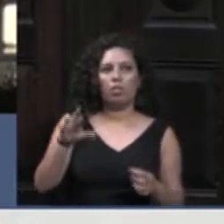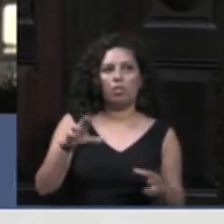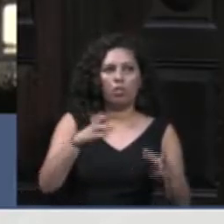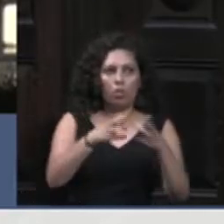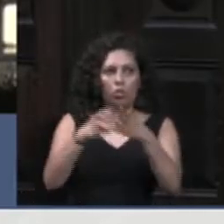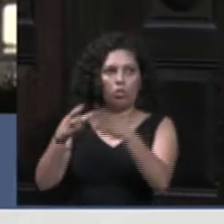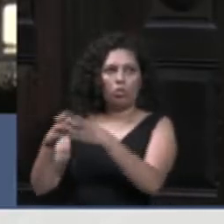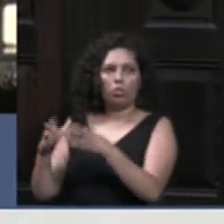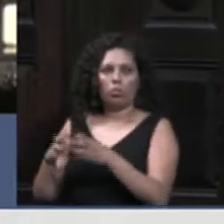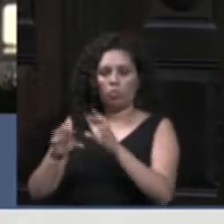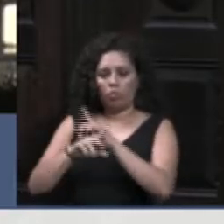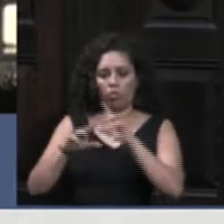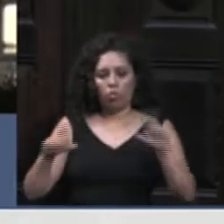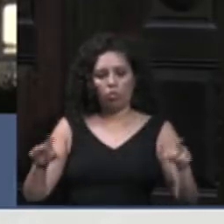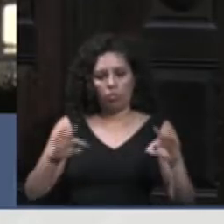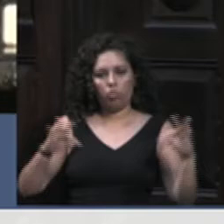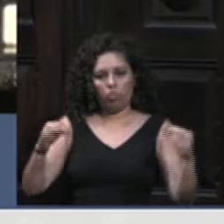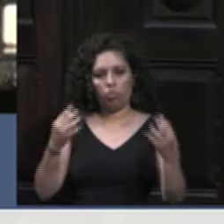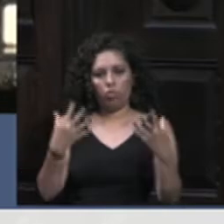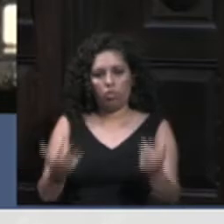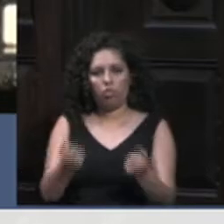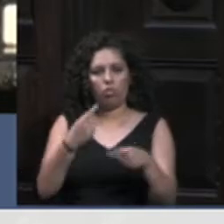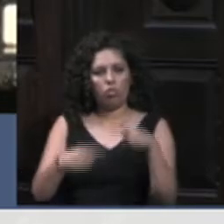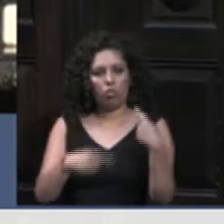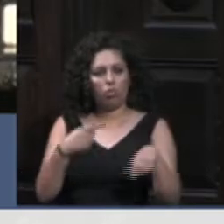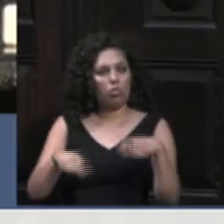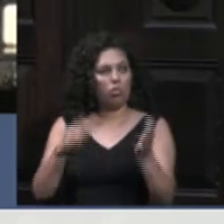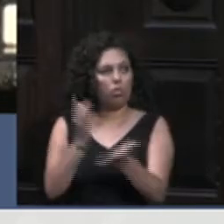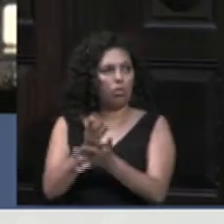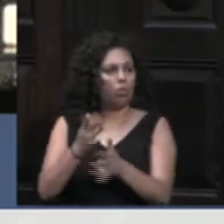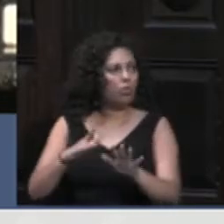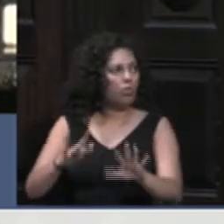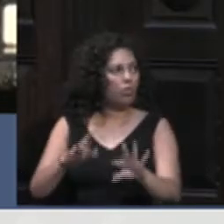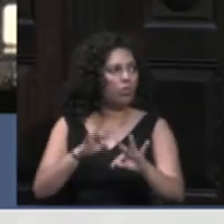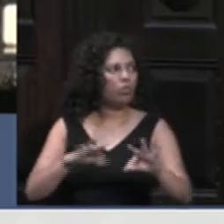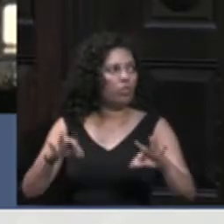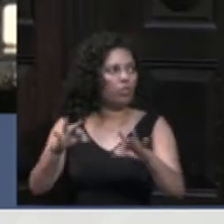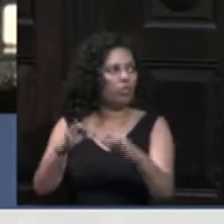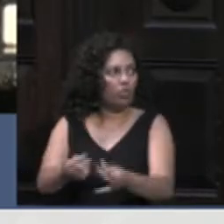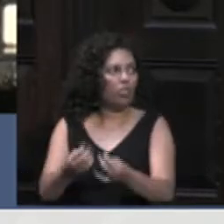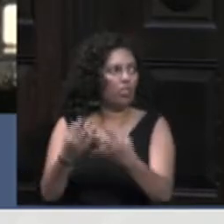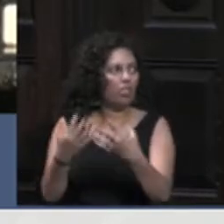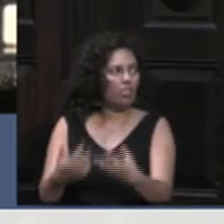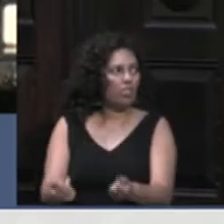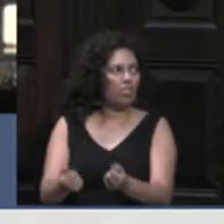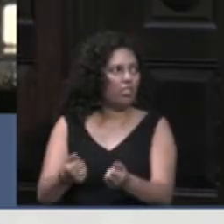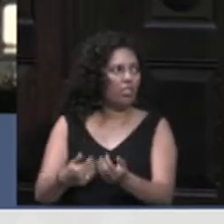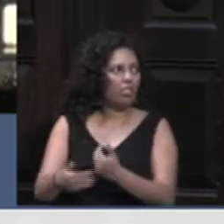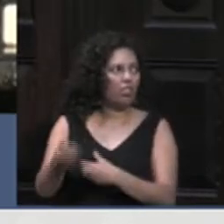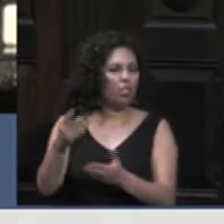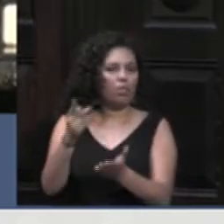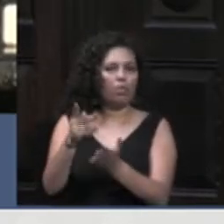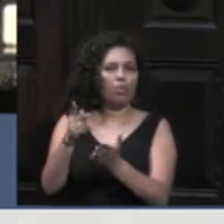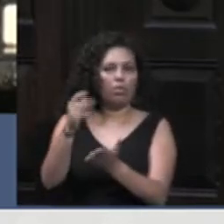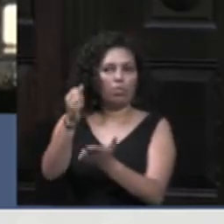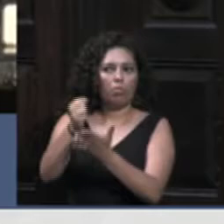relator deputado Dica. Em discussão, não havendo quem queira discutir, encerrada a discussão. Em votação, senhores que aprovam a comissão aprovada, vai à